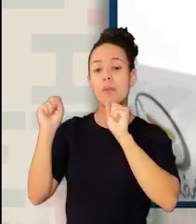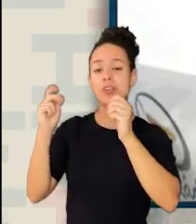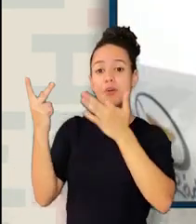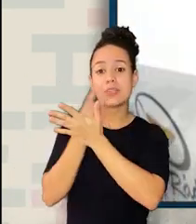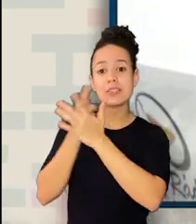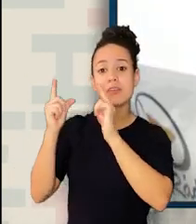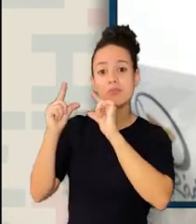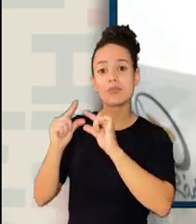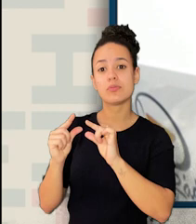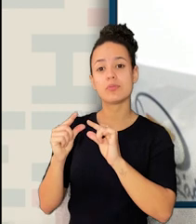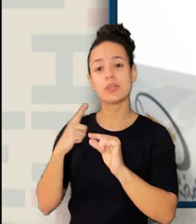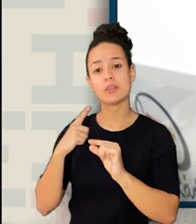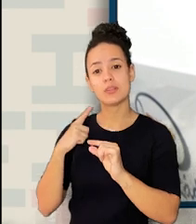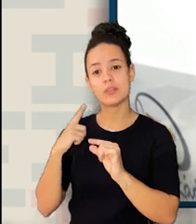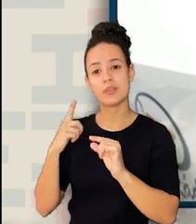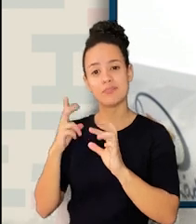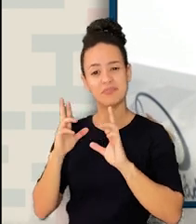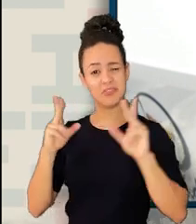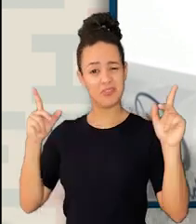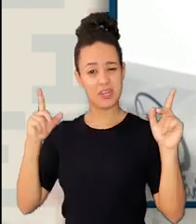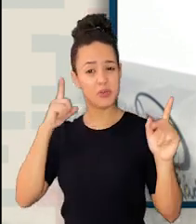assim.